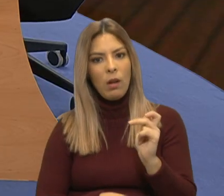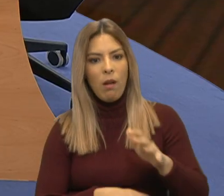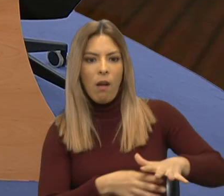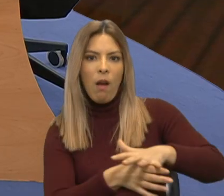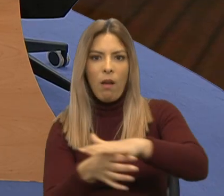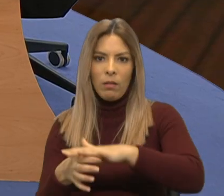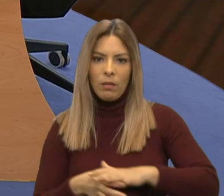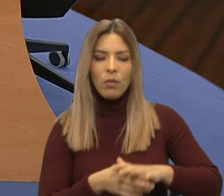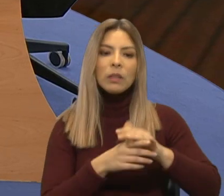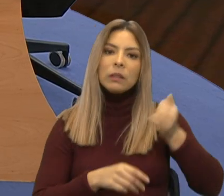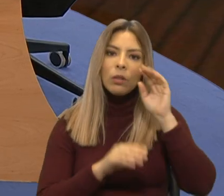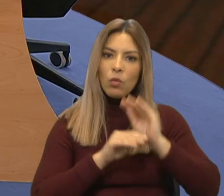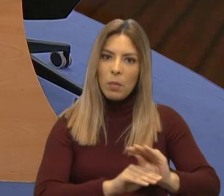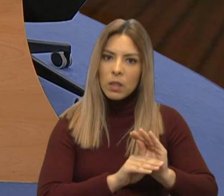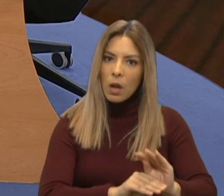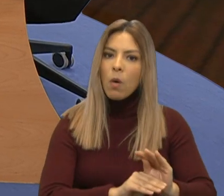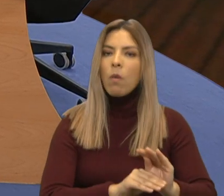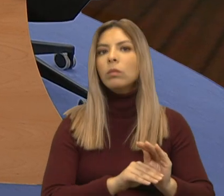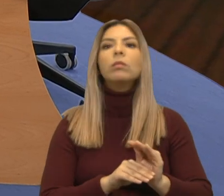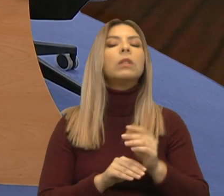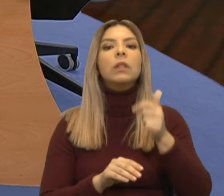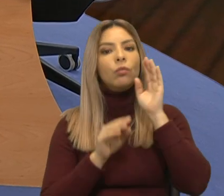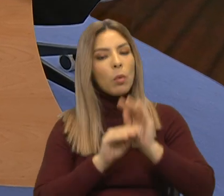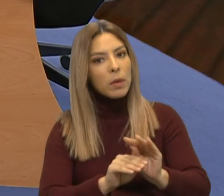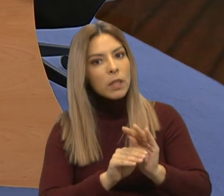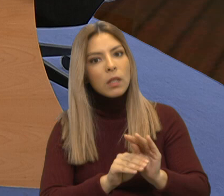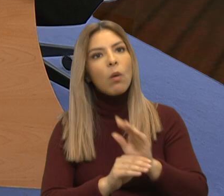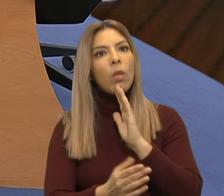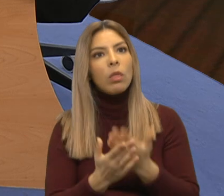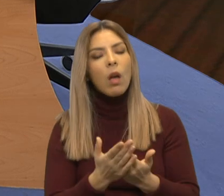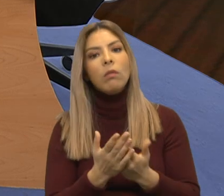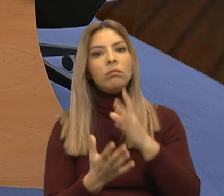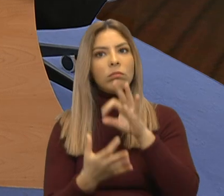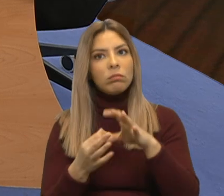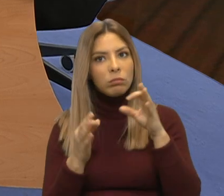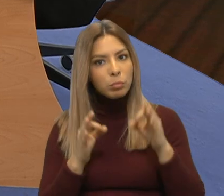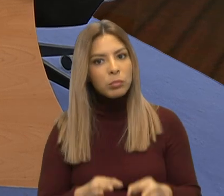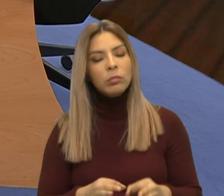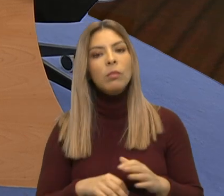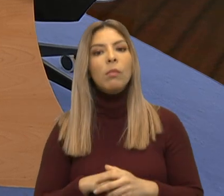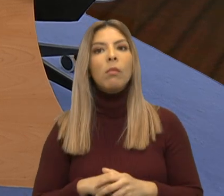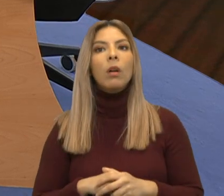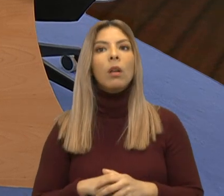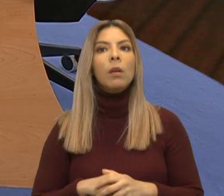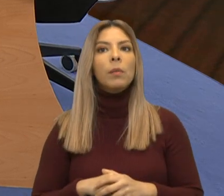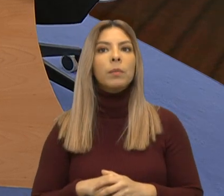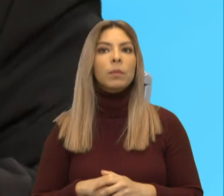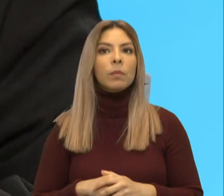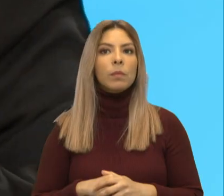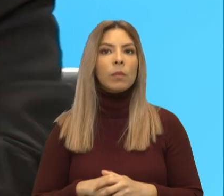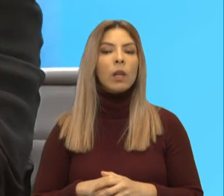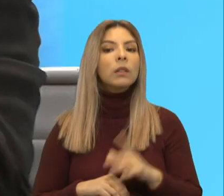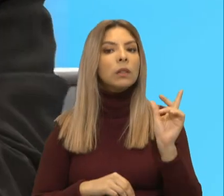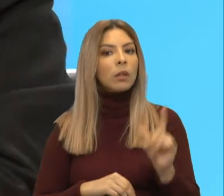formação. Formação do clero diocesano, formação dos catequistas, abrir um centro catequético, para